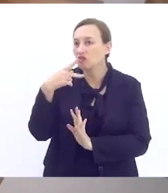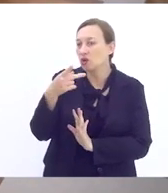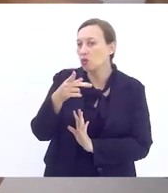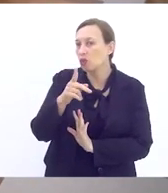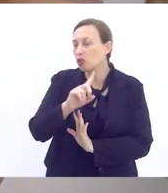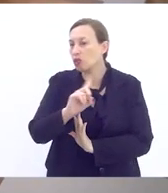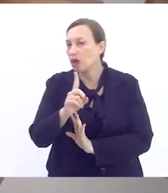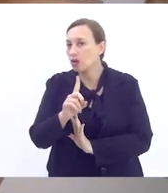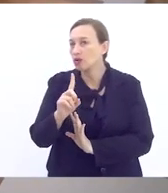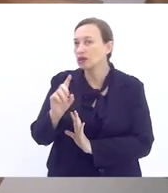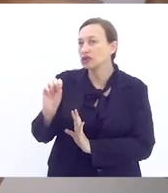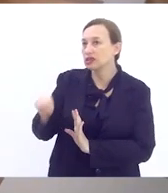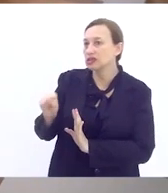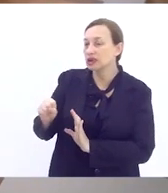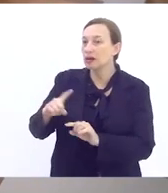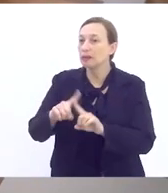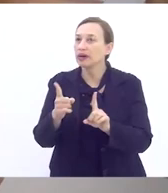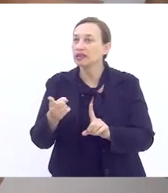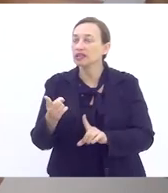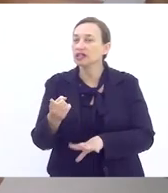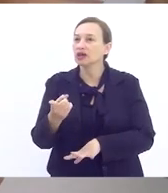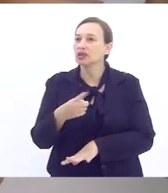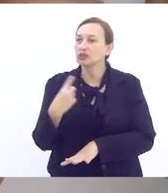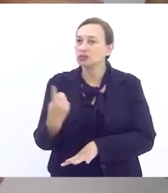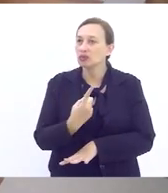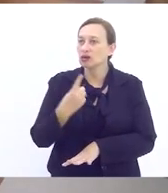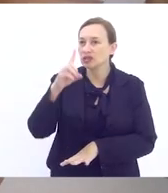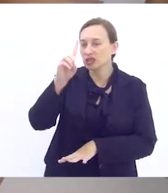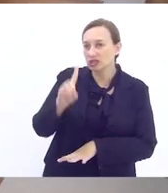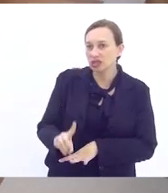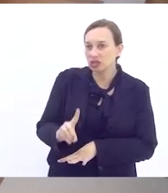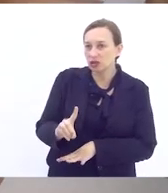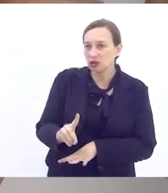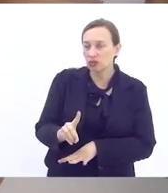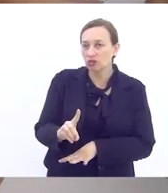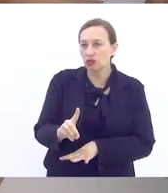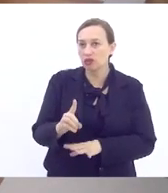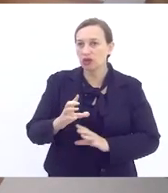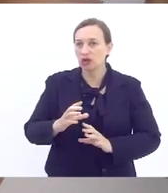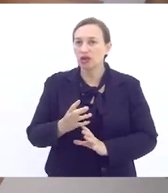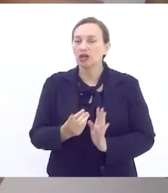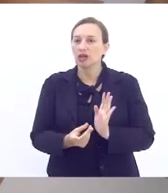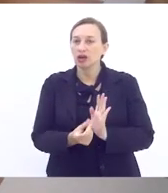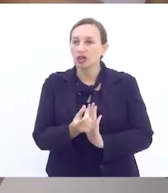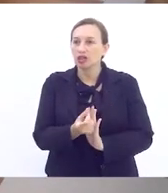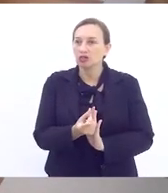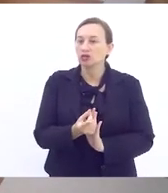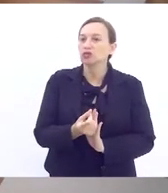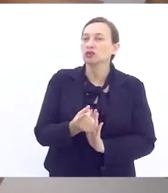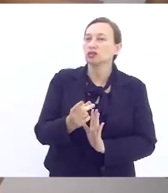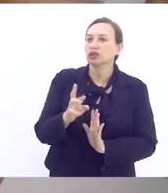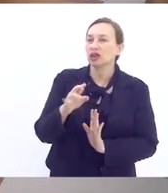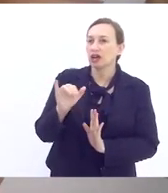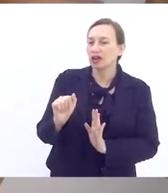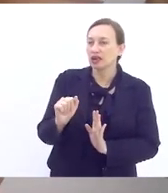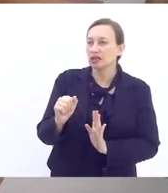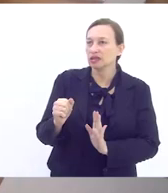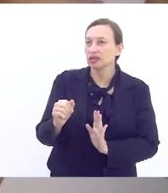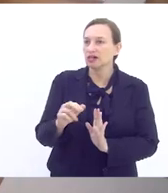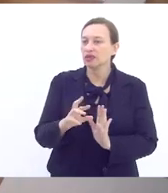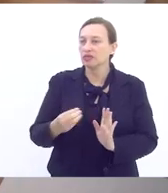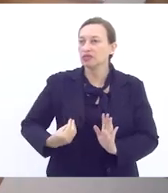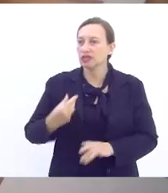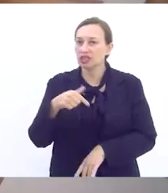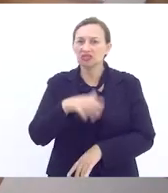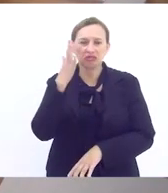mas tá a minha a nossa diretora financeira do CREA né já que ela tá presente aqui não sei se